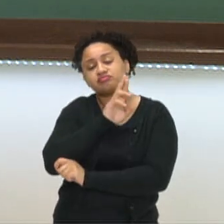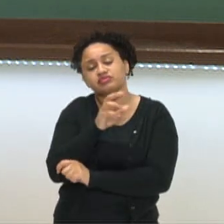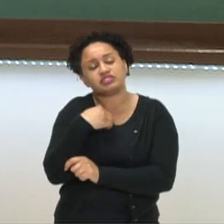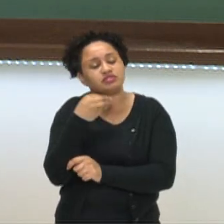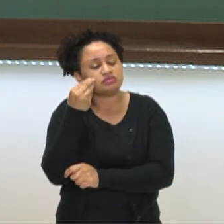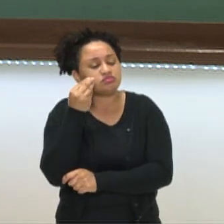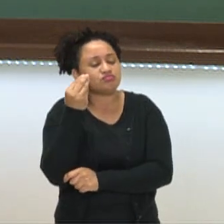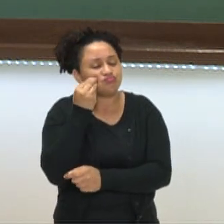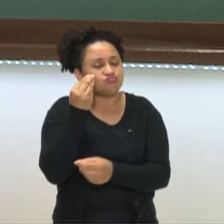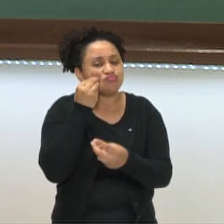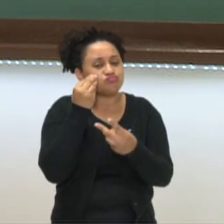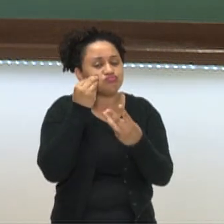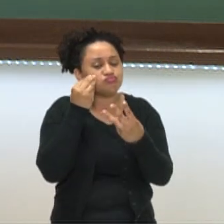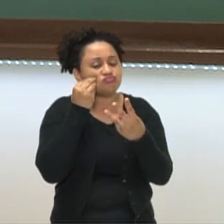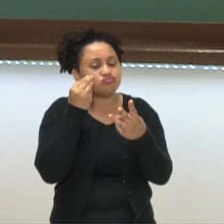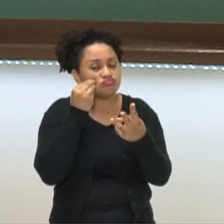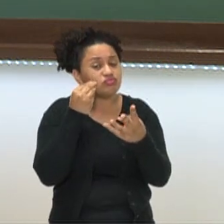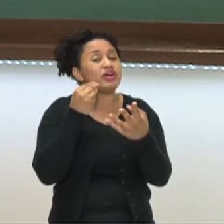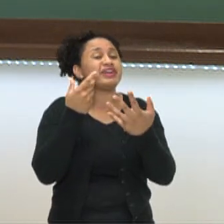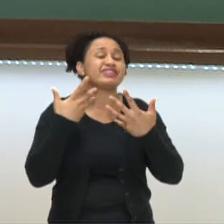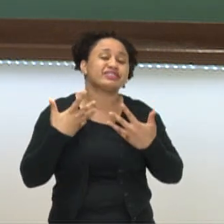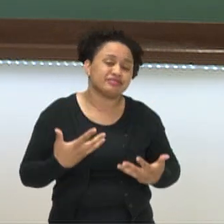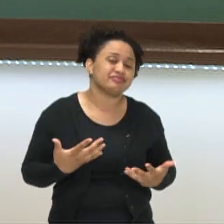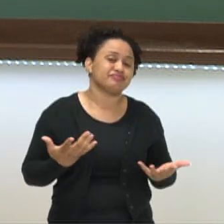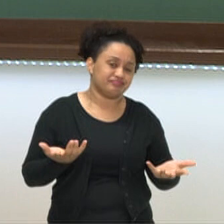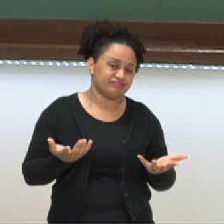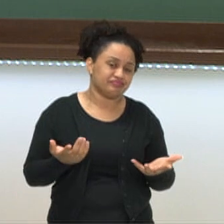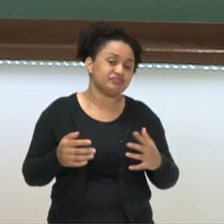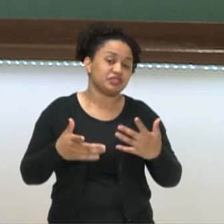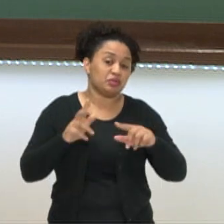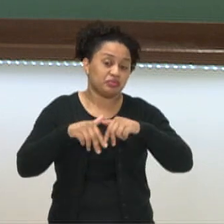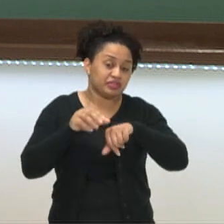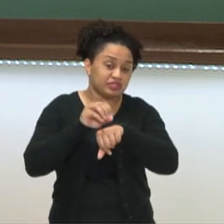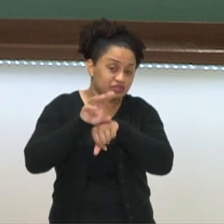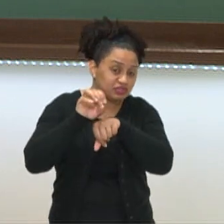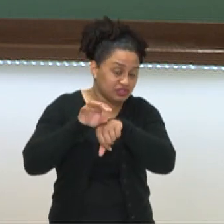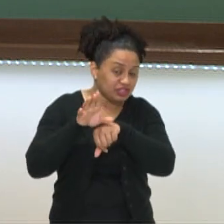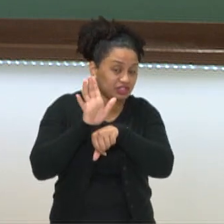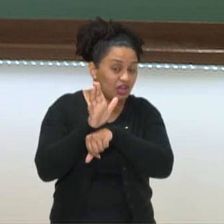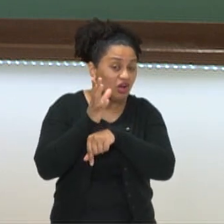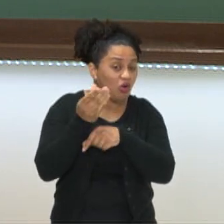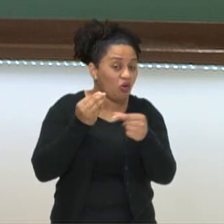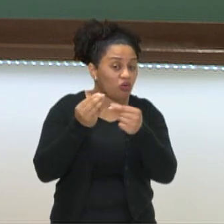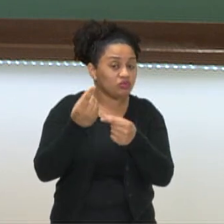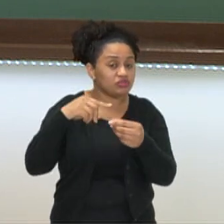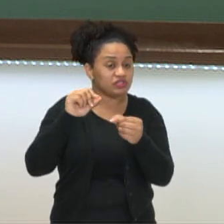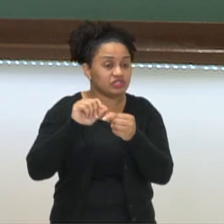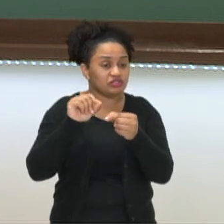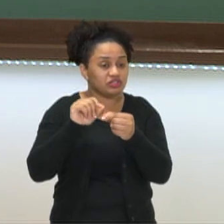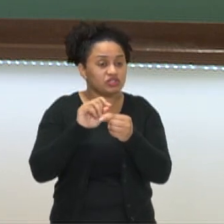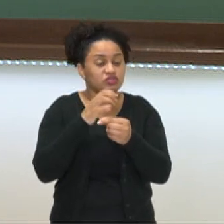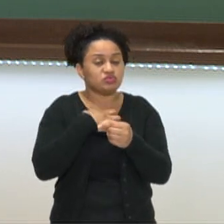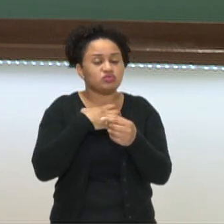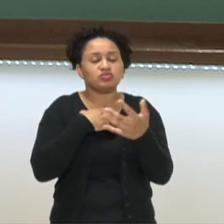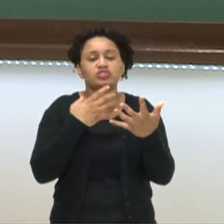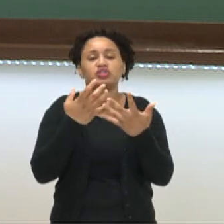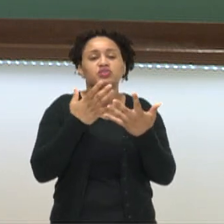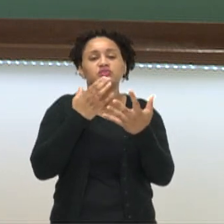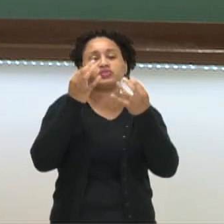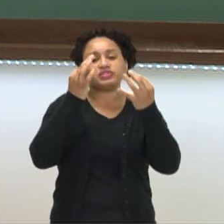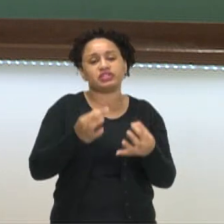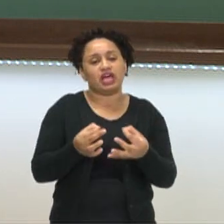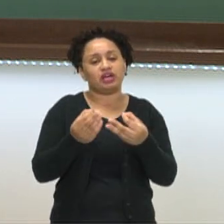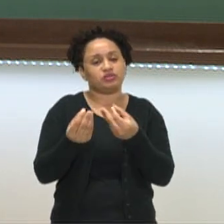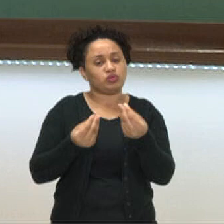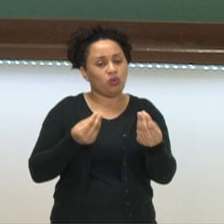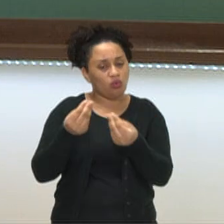testando várias e várias, uma hora você vai cansar, né? Então, eu vou te dar uma dica de como você fazer isso da forma correta, que